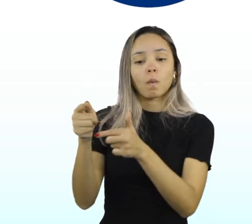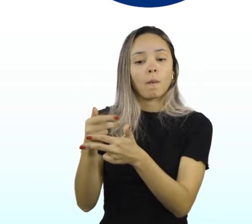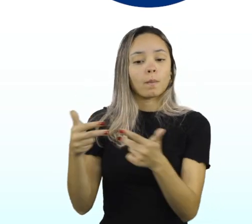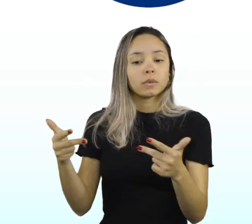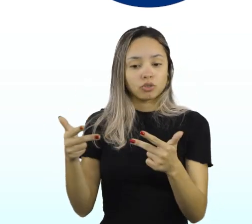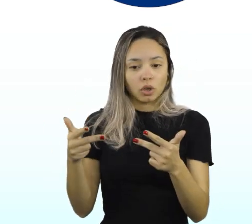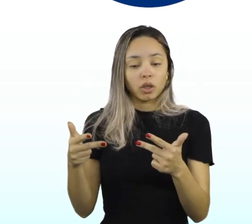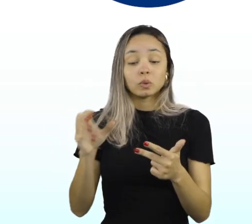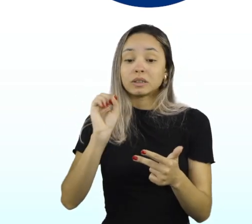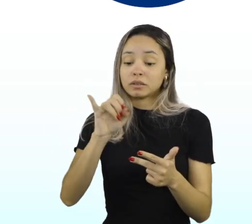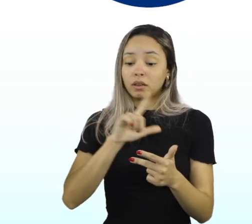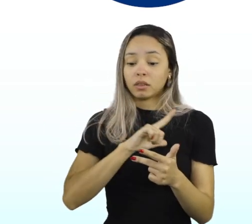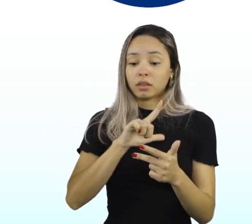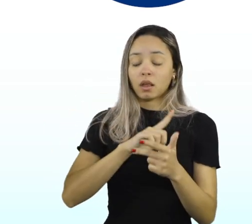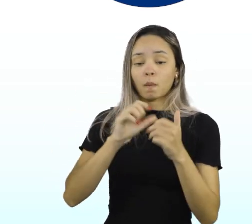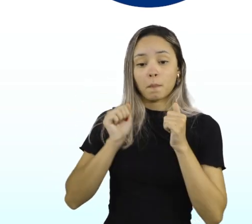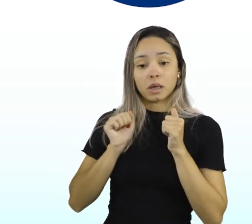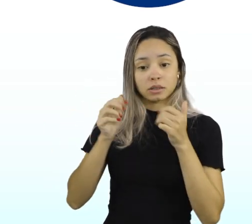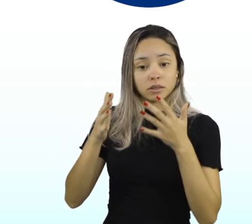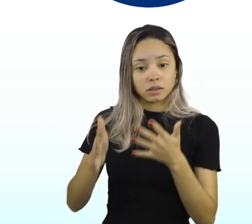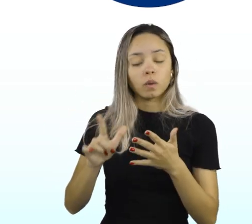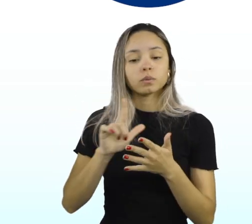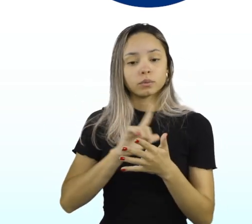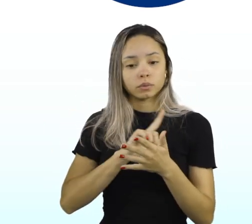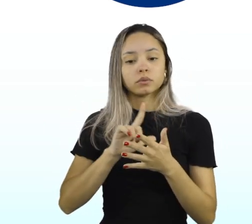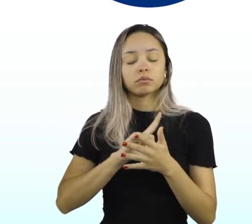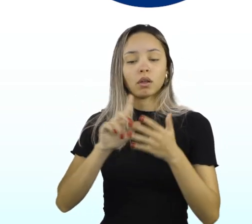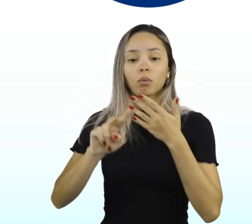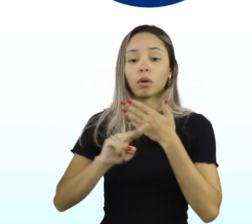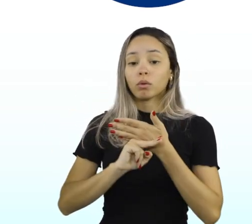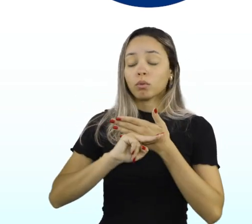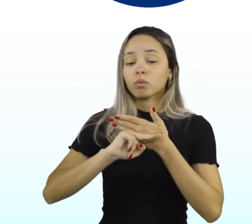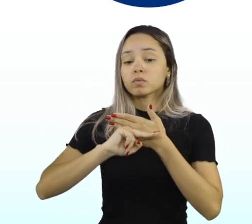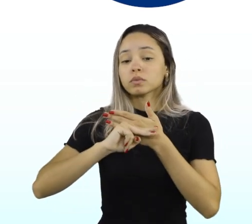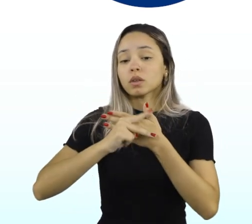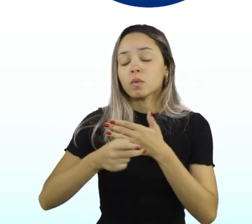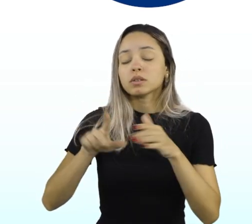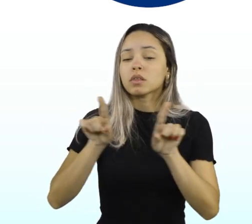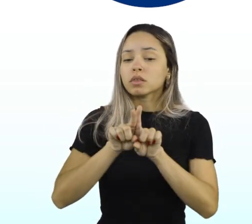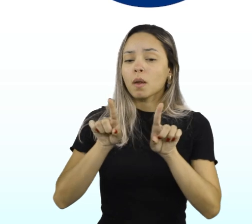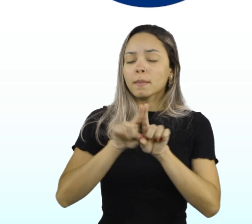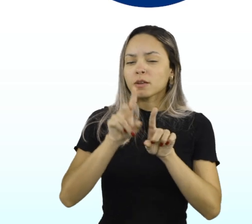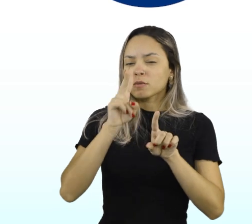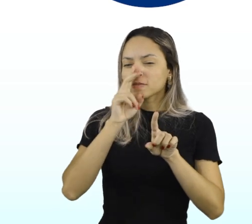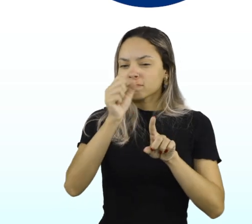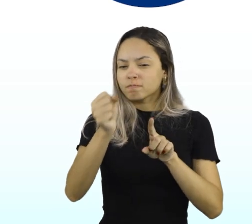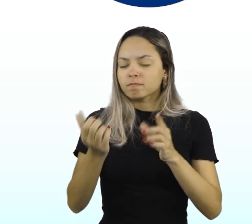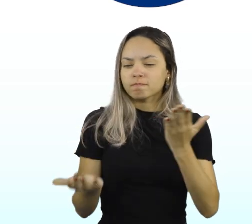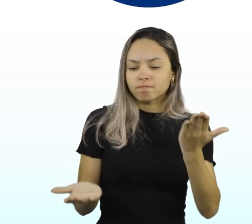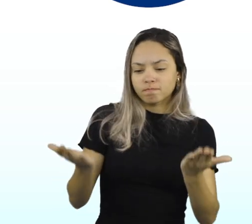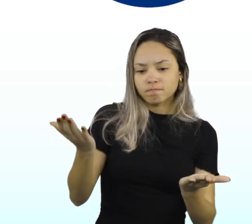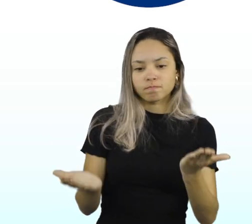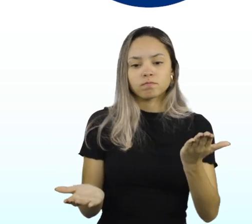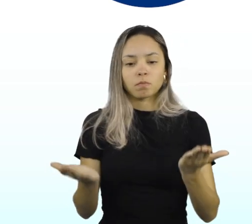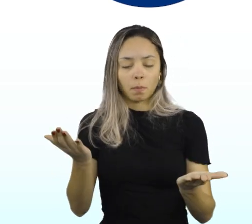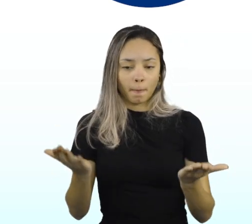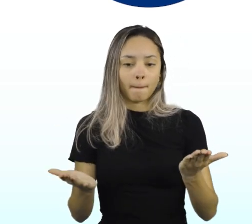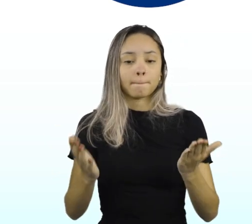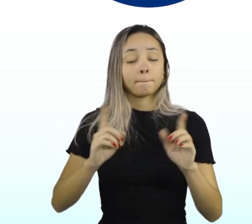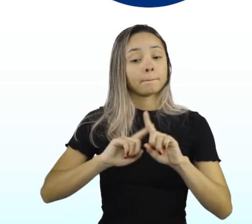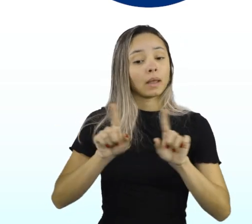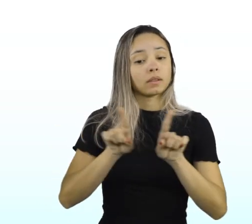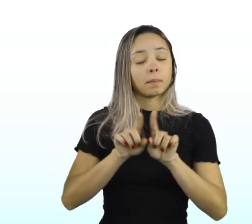para toda ação, existe uma reação com a mesma intensidade, a mesma direção, mas os